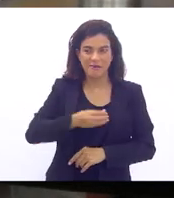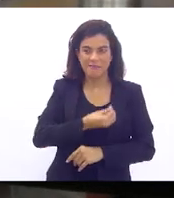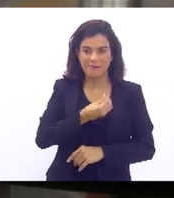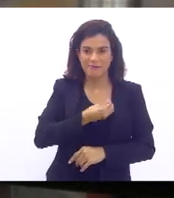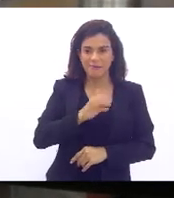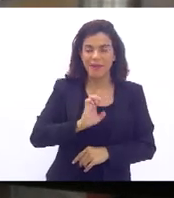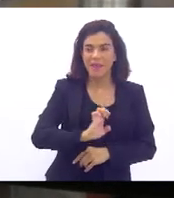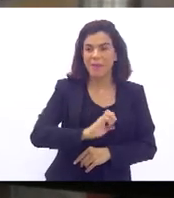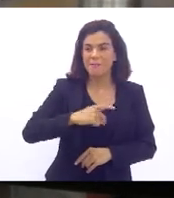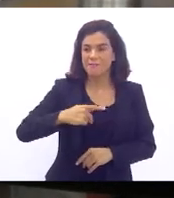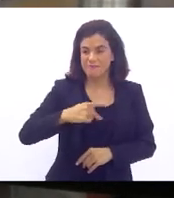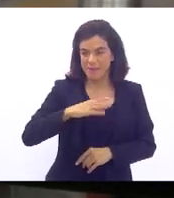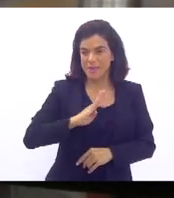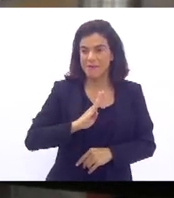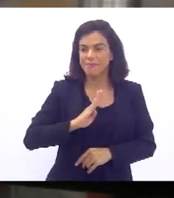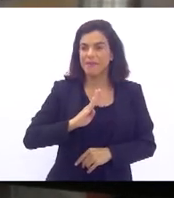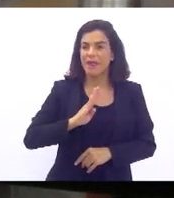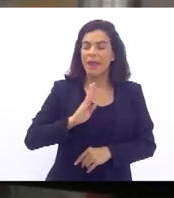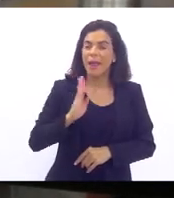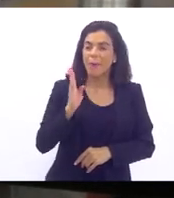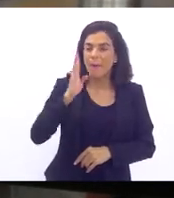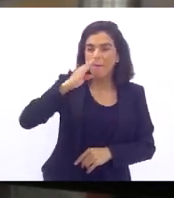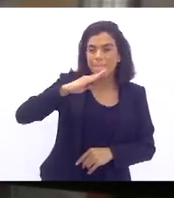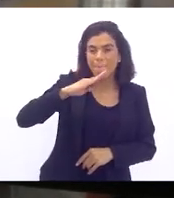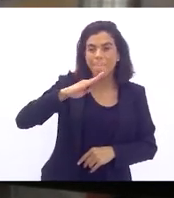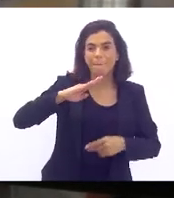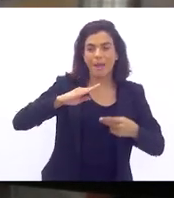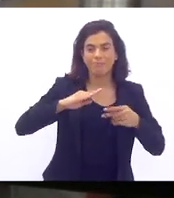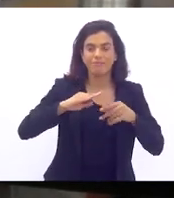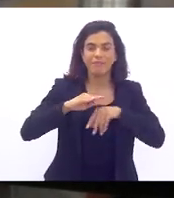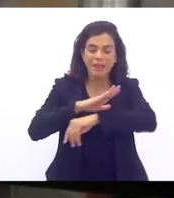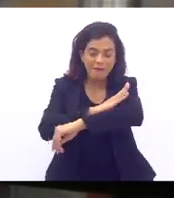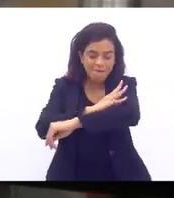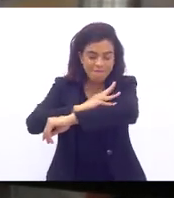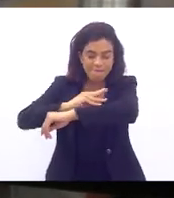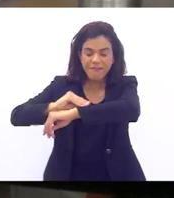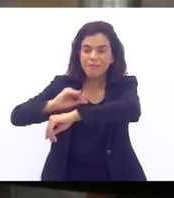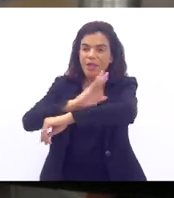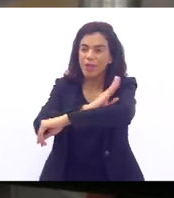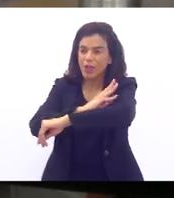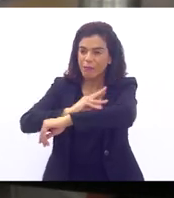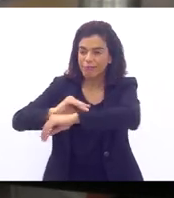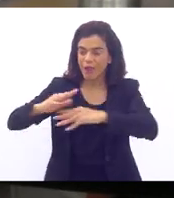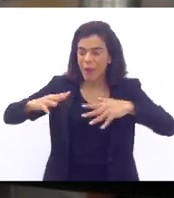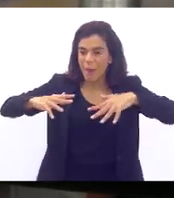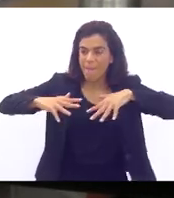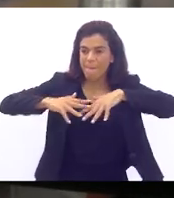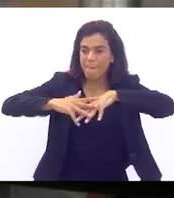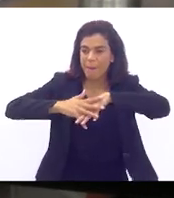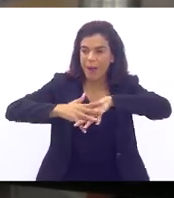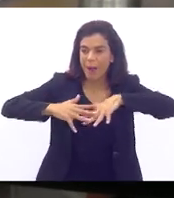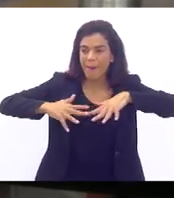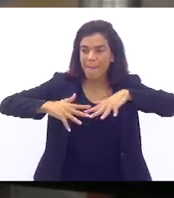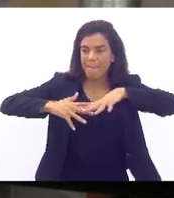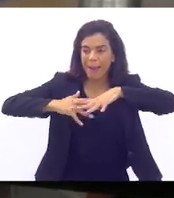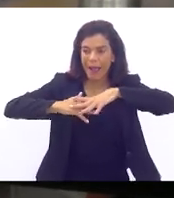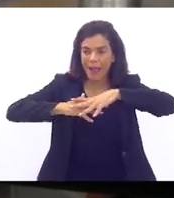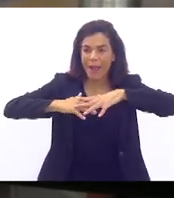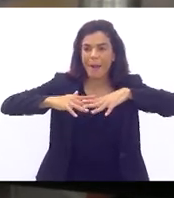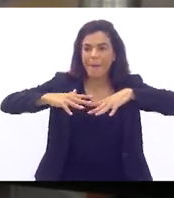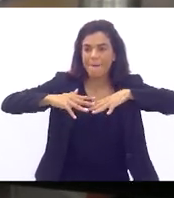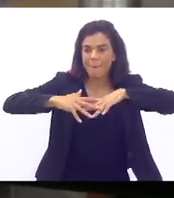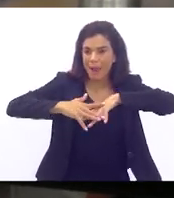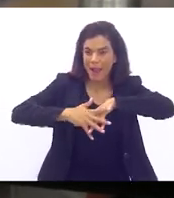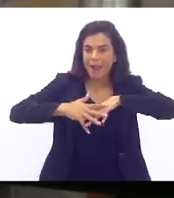A e B ela é além de ser uma formação nas fibras de colágeno inajunção entre Derme epiderme então